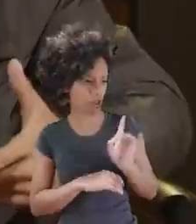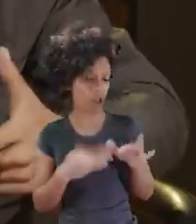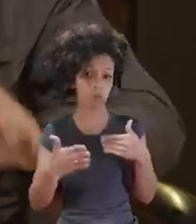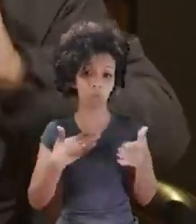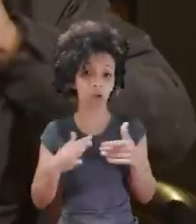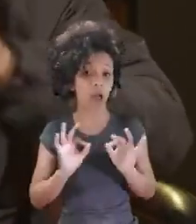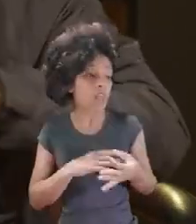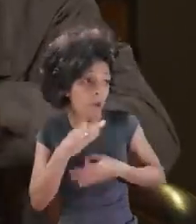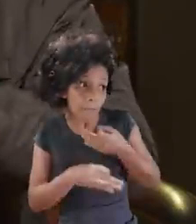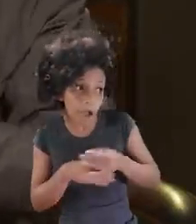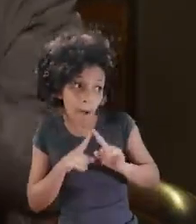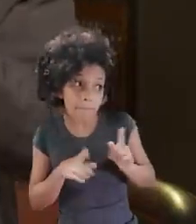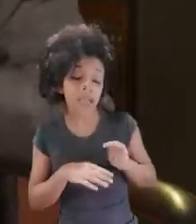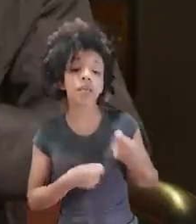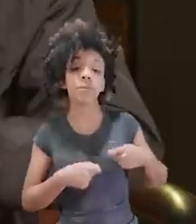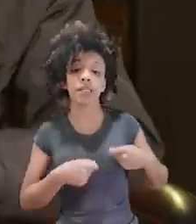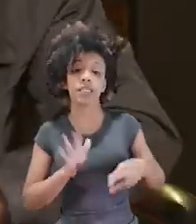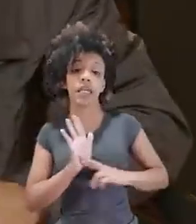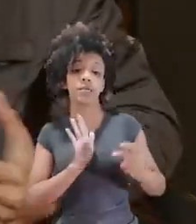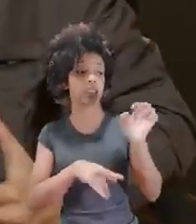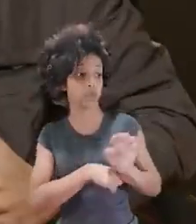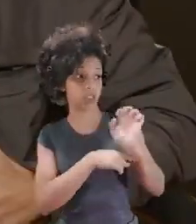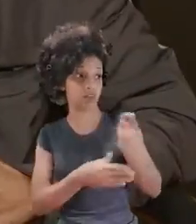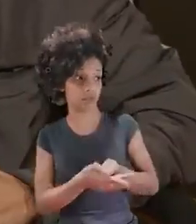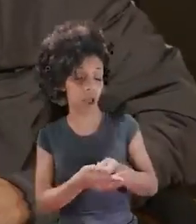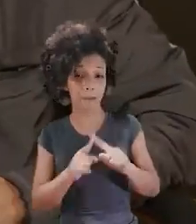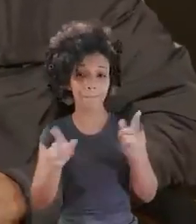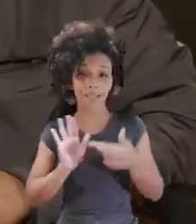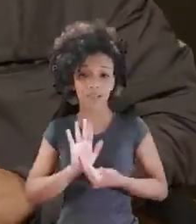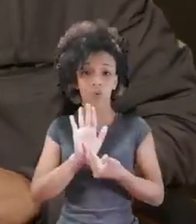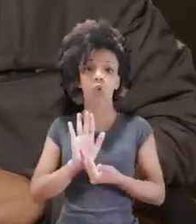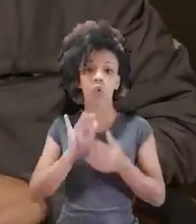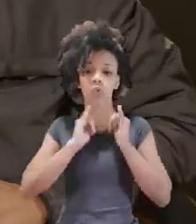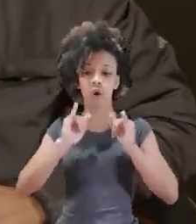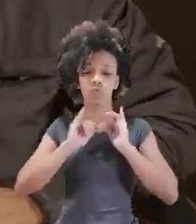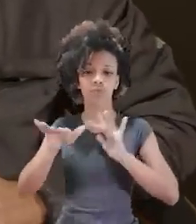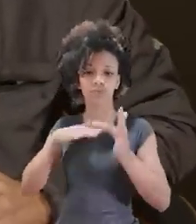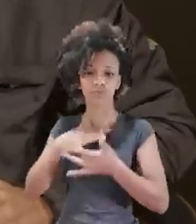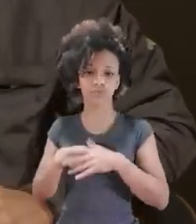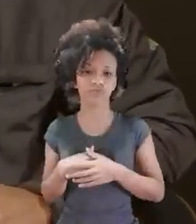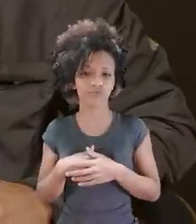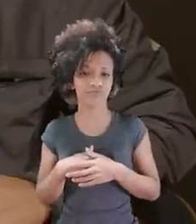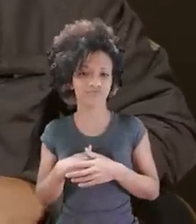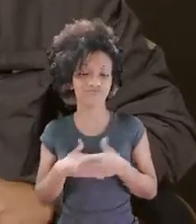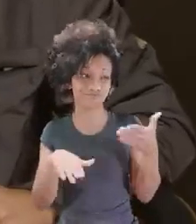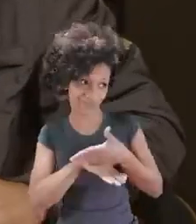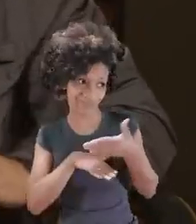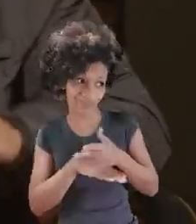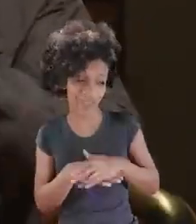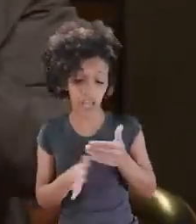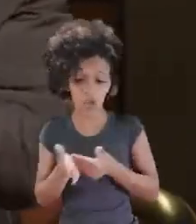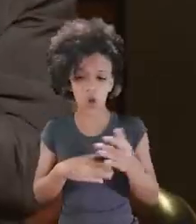policial que é isso que até o outro Cada um tem sua convicção mas o pênis hora de cumprir vamos policial ele começa assim esporro na rede social o policial da ativa